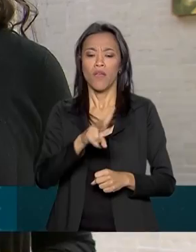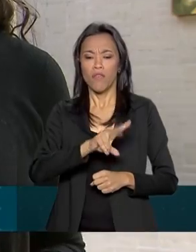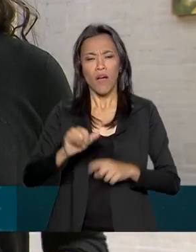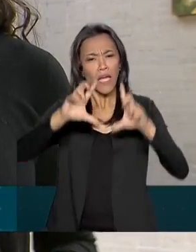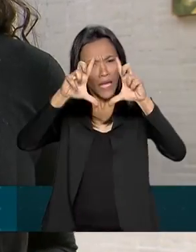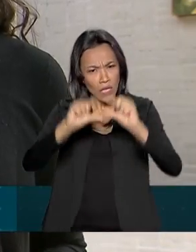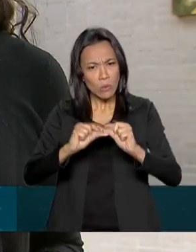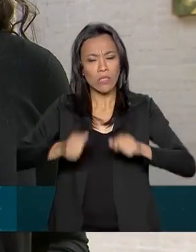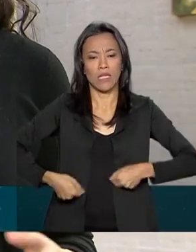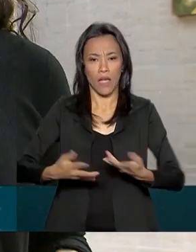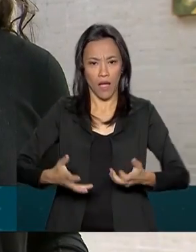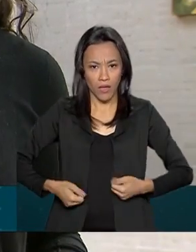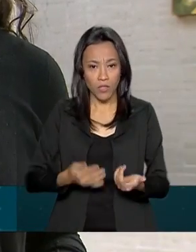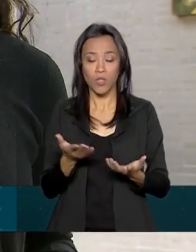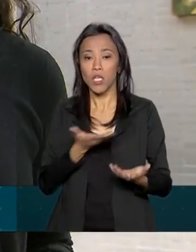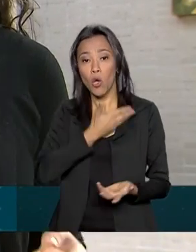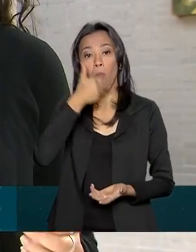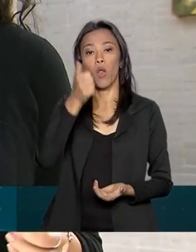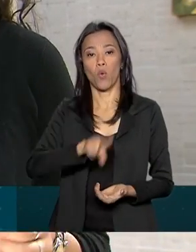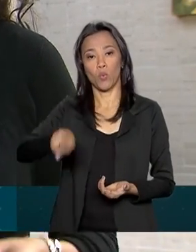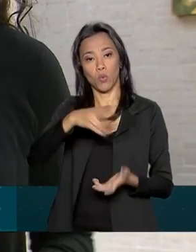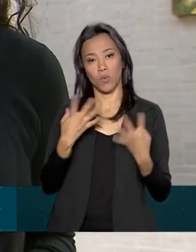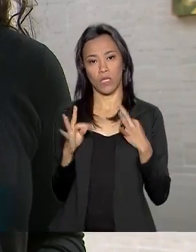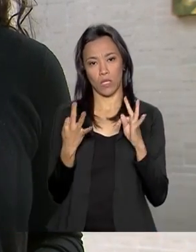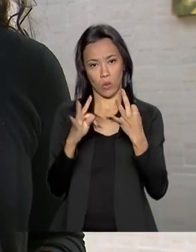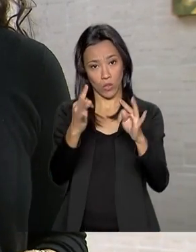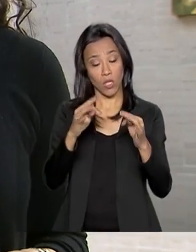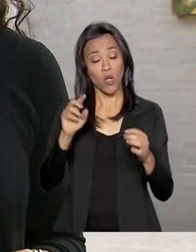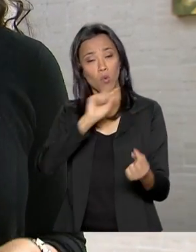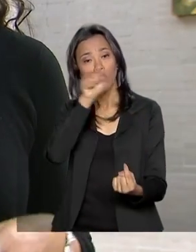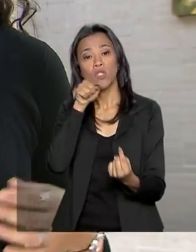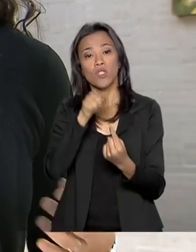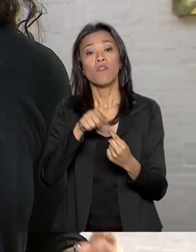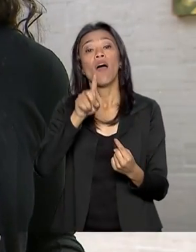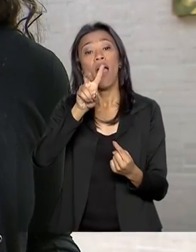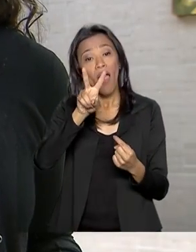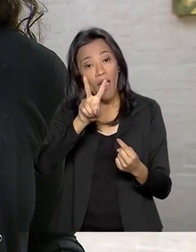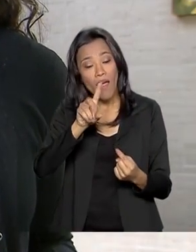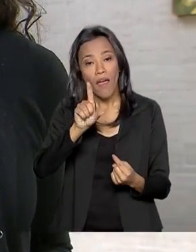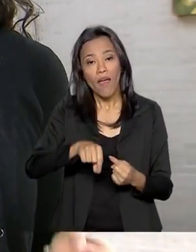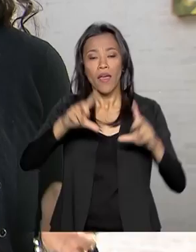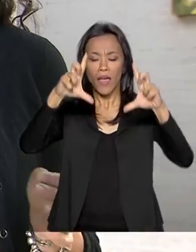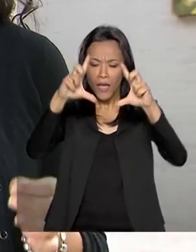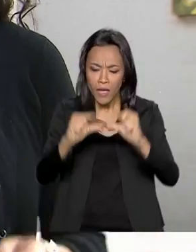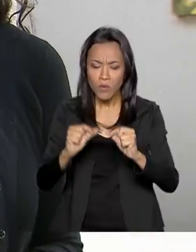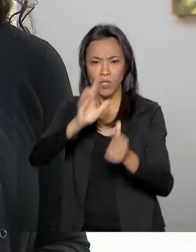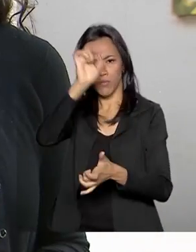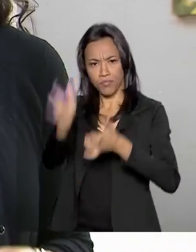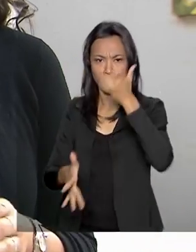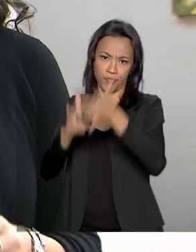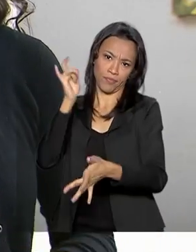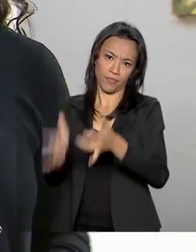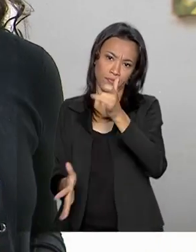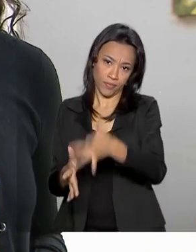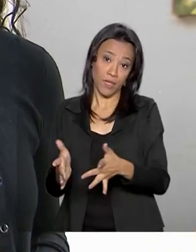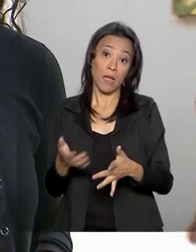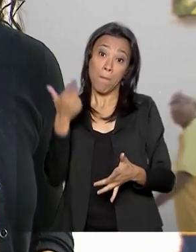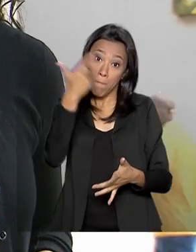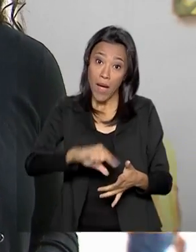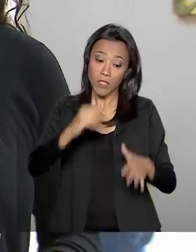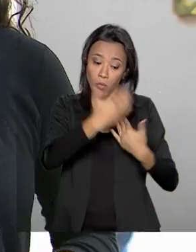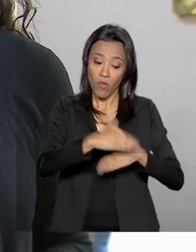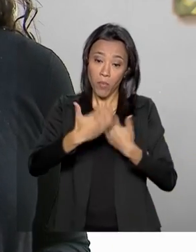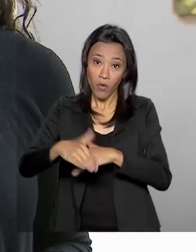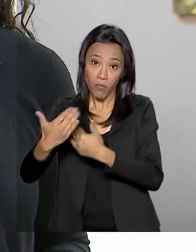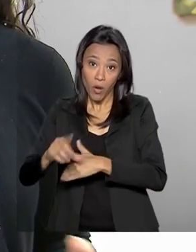modernizar o processo, a ideia é diminuir a abstenção. Com mais provas aplicadas no decorrer do ano, mais cidades vão